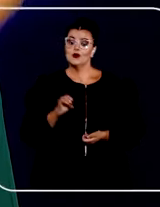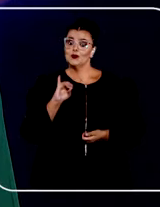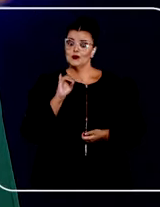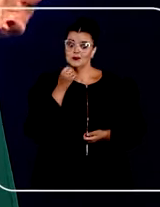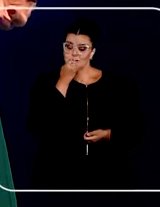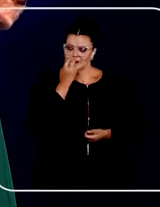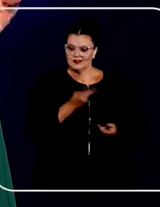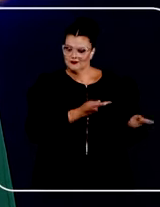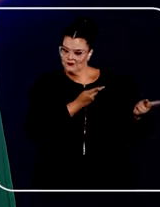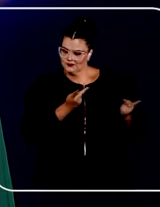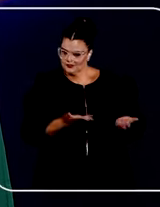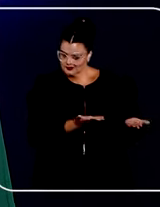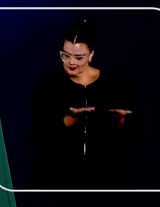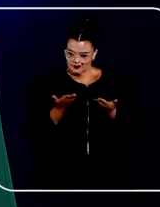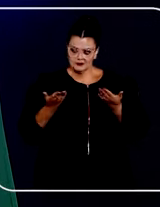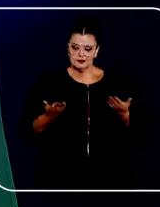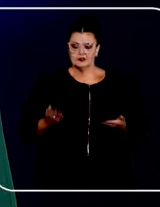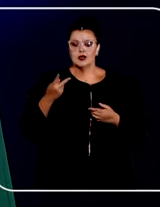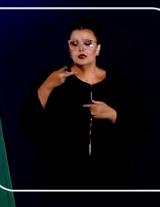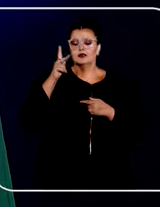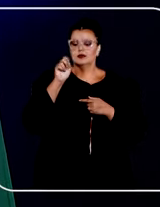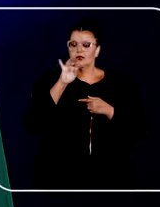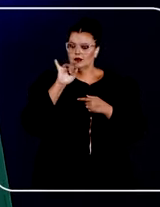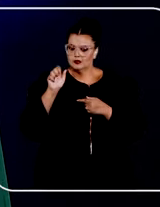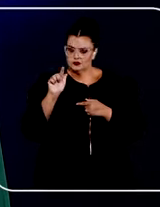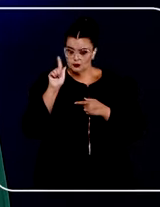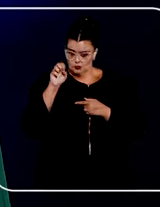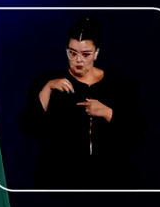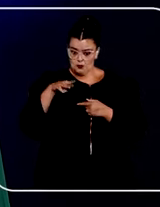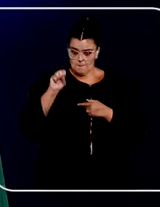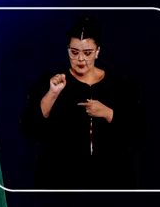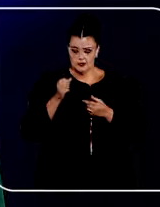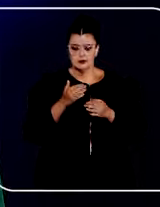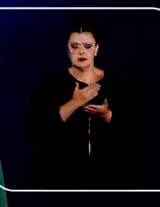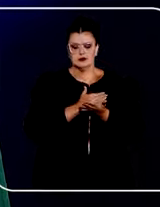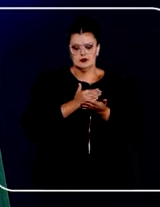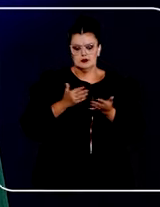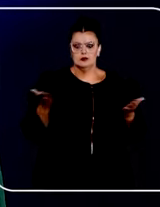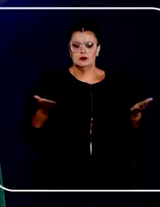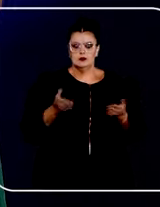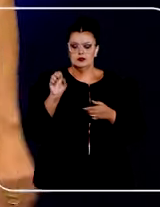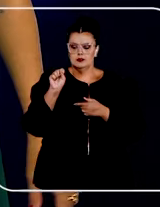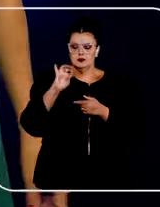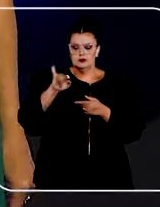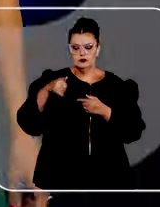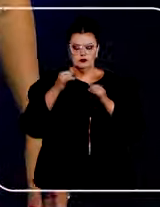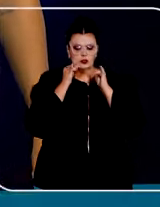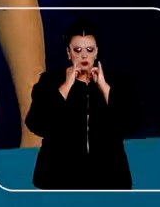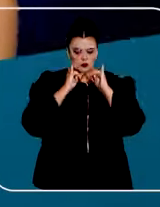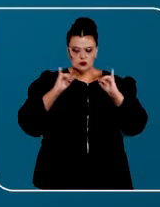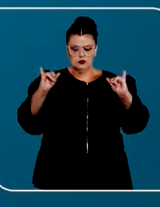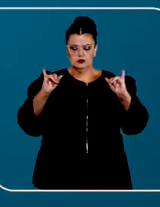Olá seja muito bem-vindo eu sou Cátia Gomes e começa agora o STJ